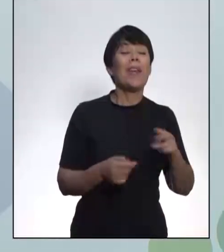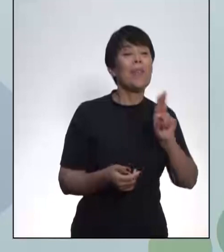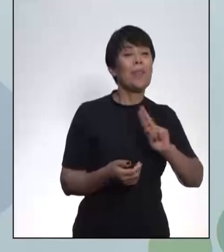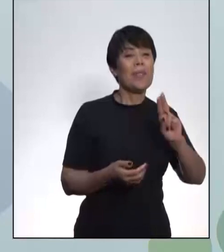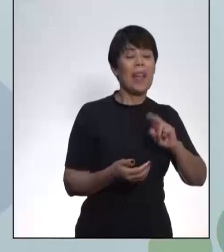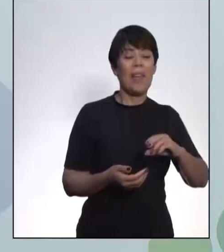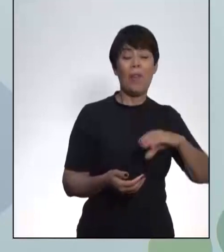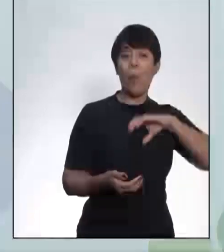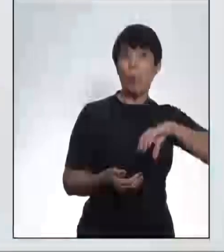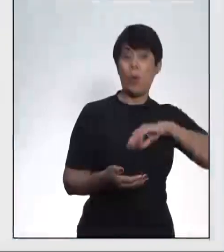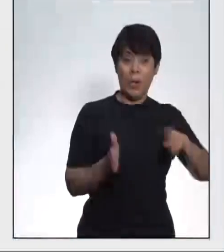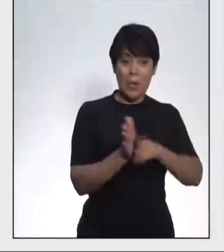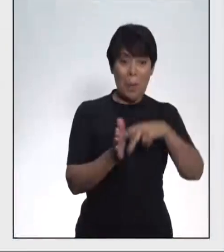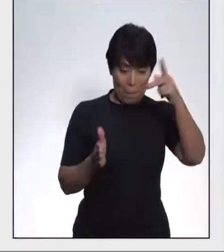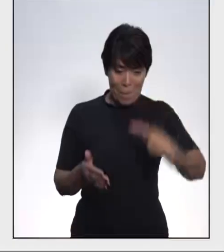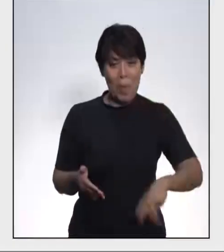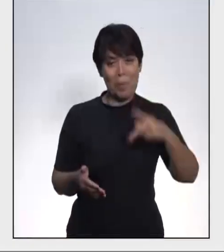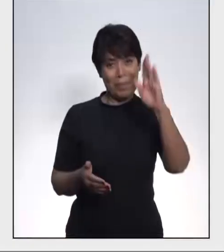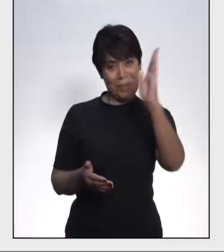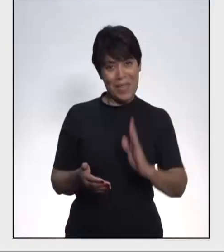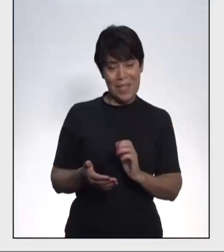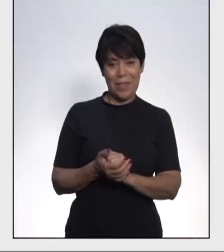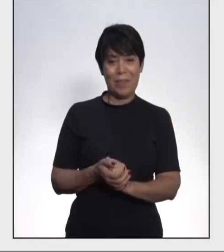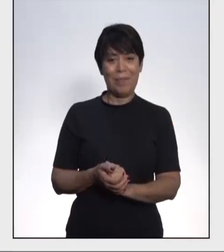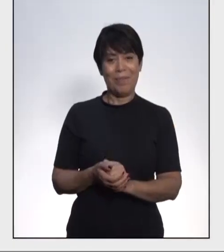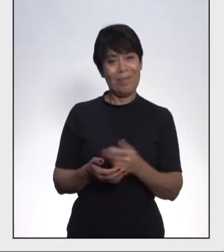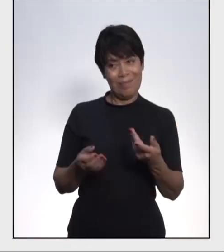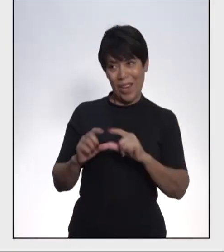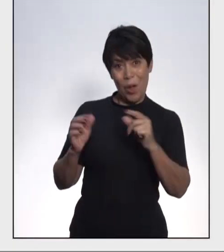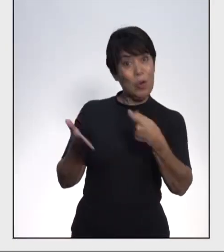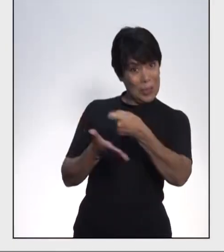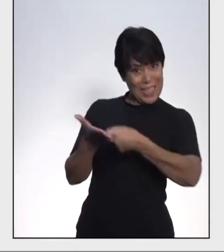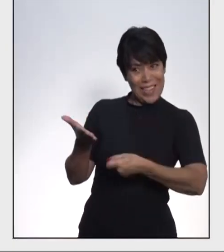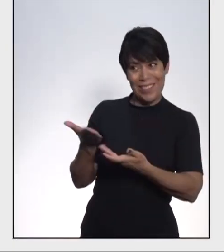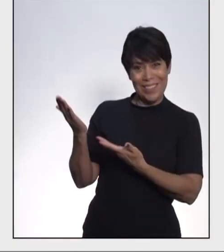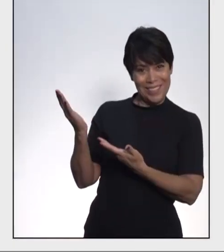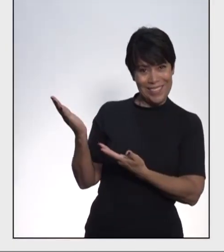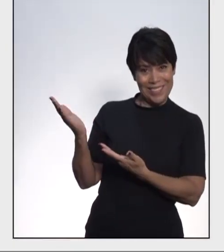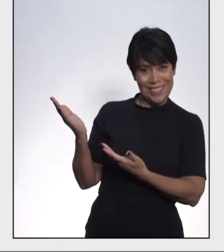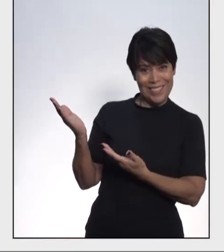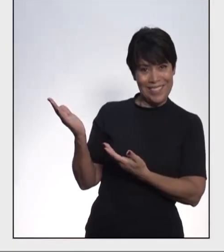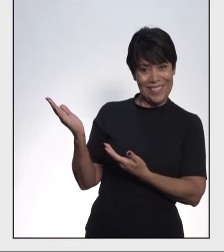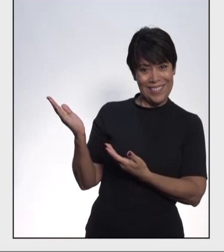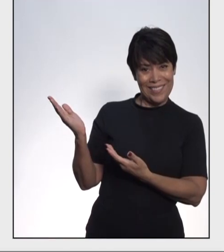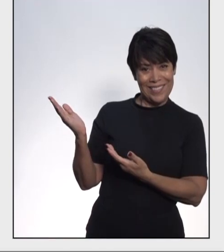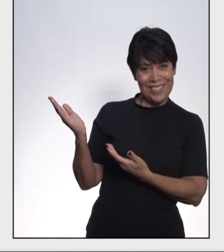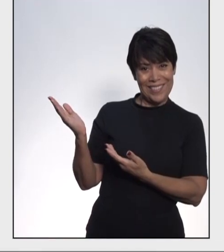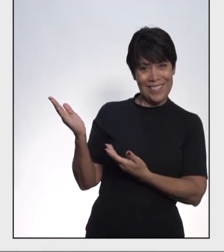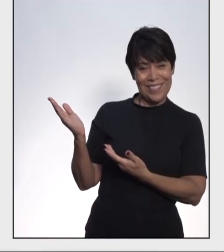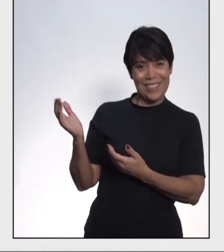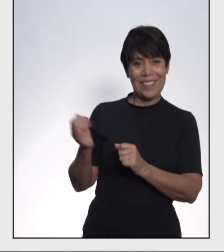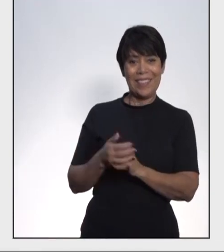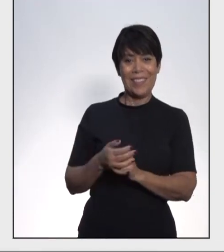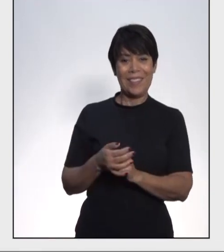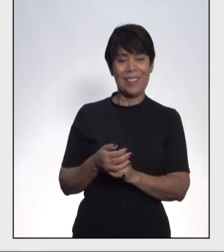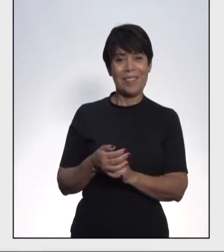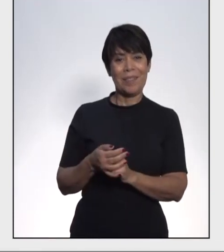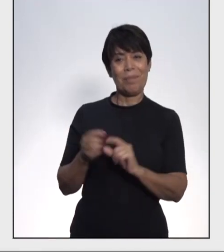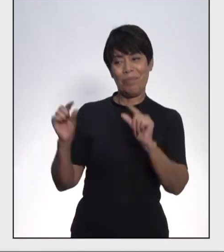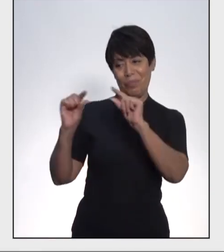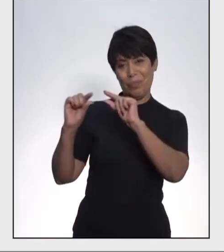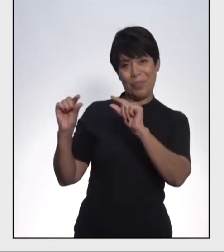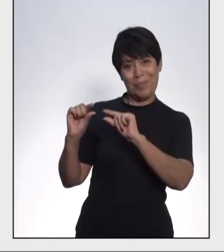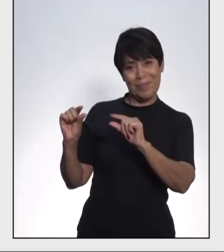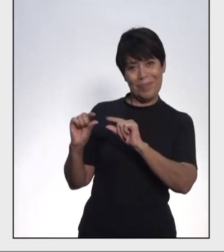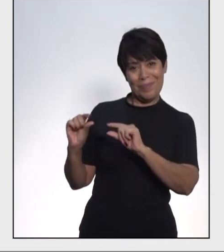lá? O povo que chupa caju, manga, cambucá e jabuticaba pode falar uma língua com igual pronúncia e o mesmo espírito do povo